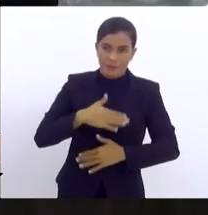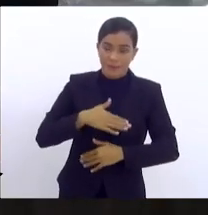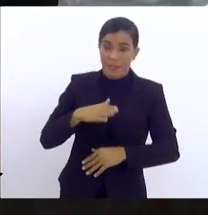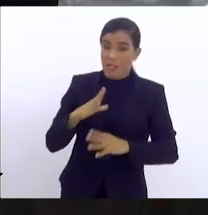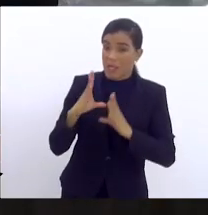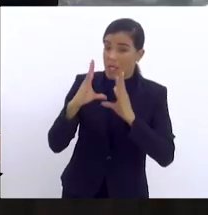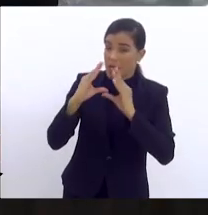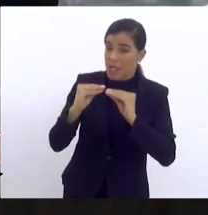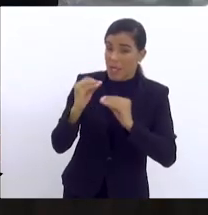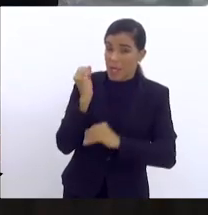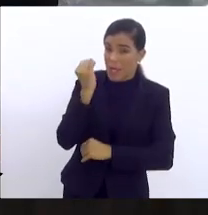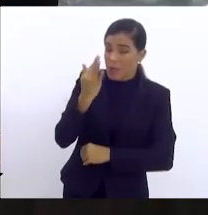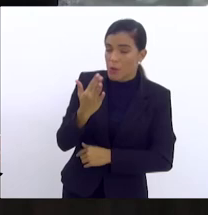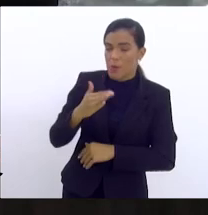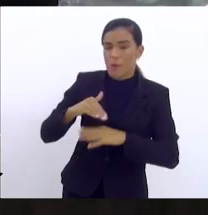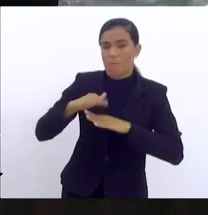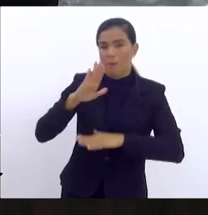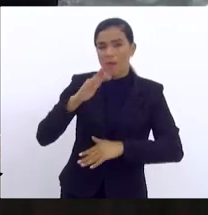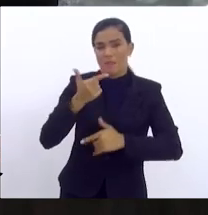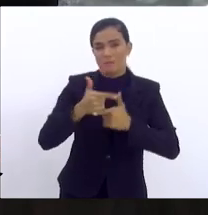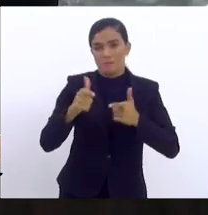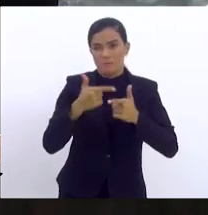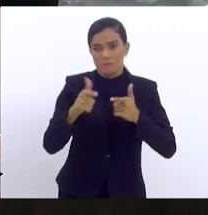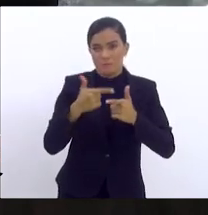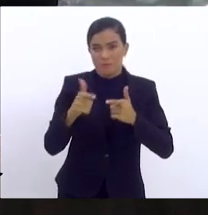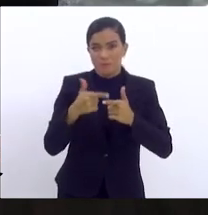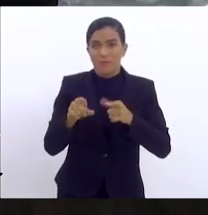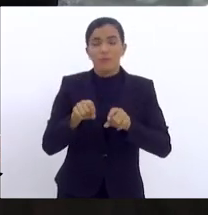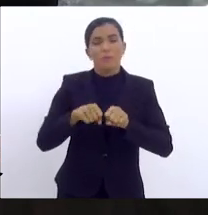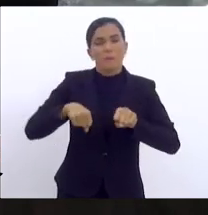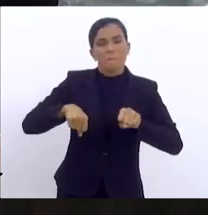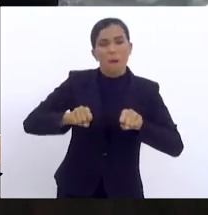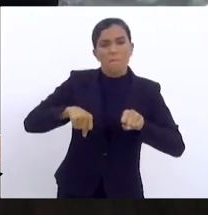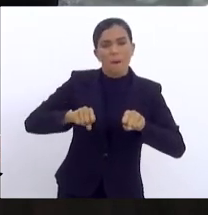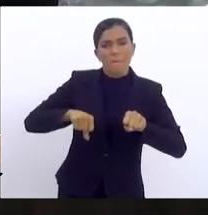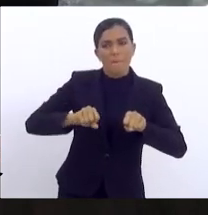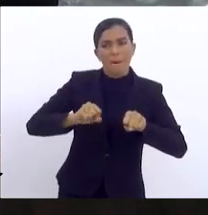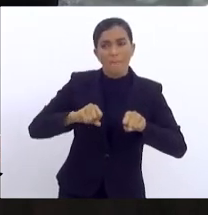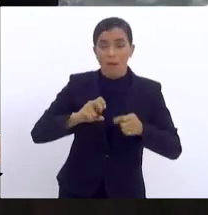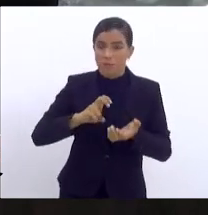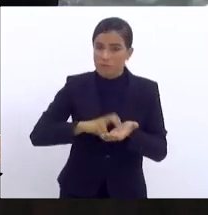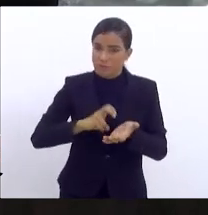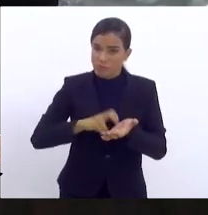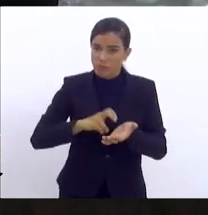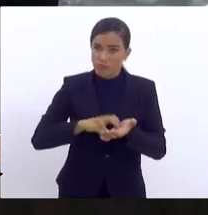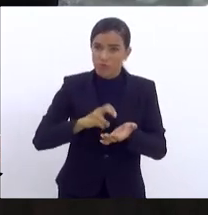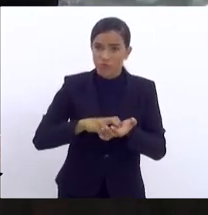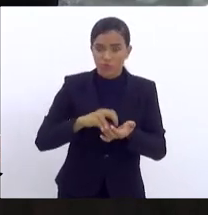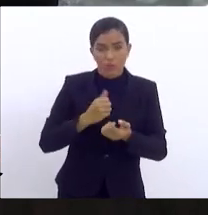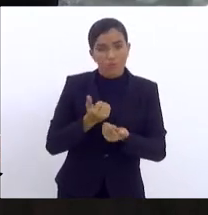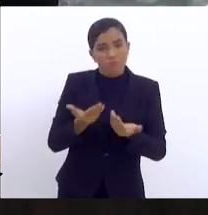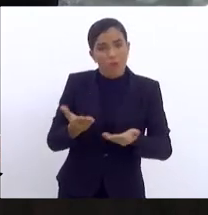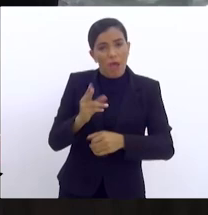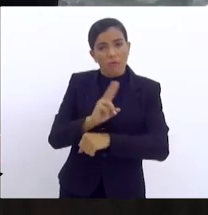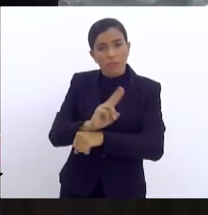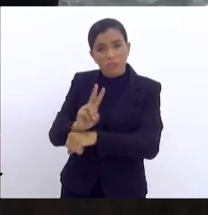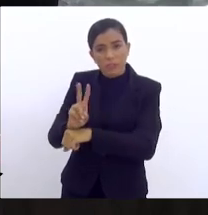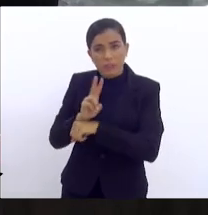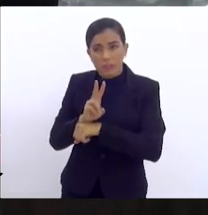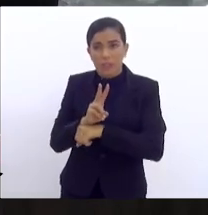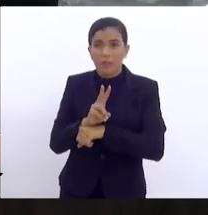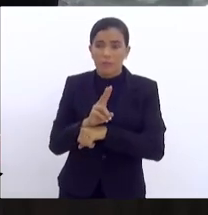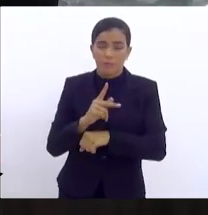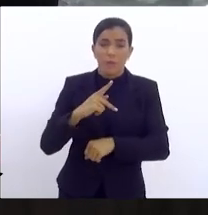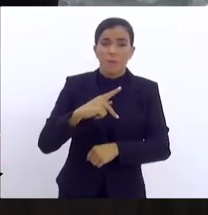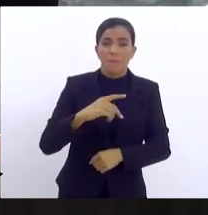só essa situação queria passar as motos que estão rodando vai durante o dia dá uma segurança maior e o pior